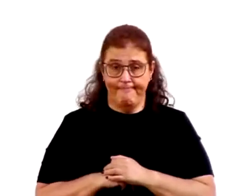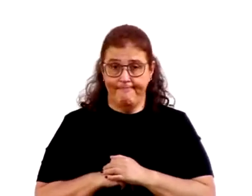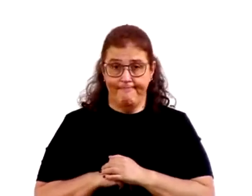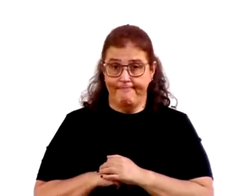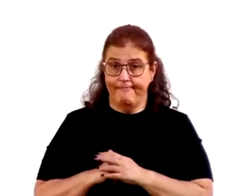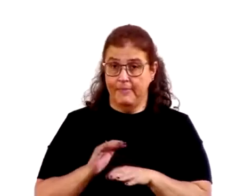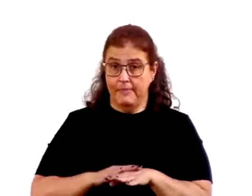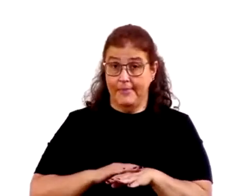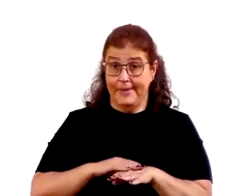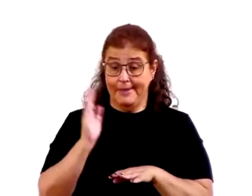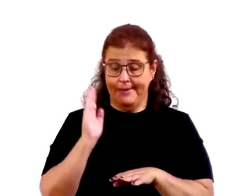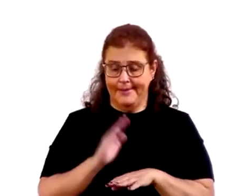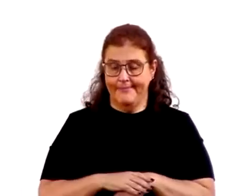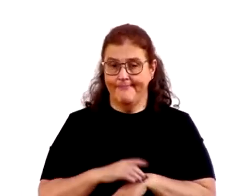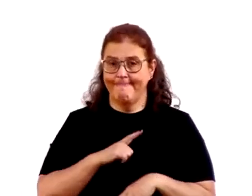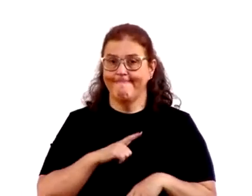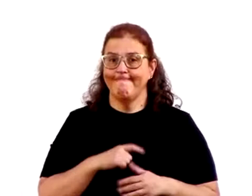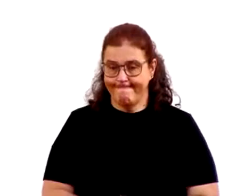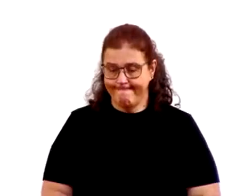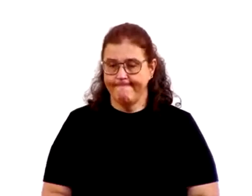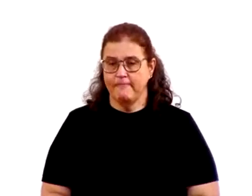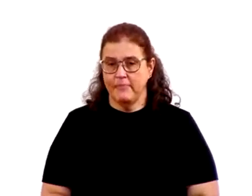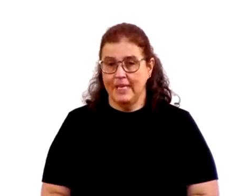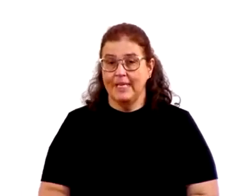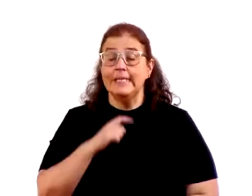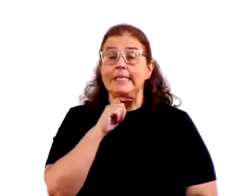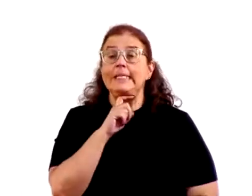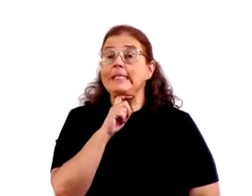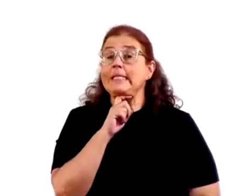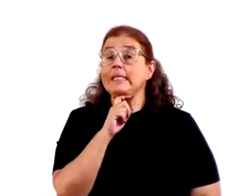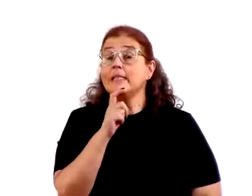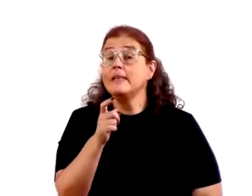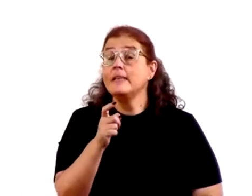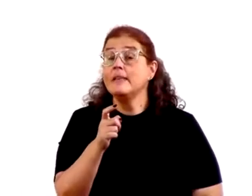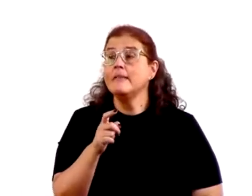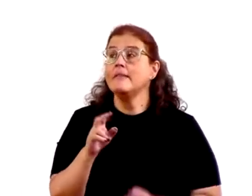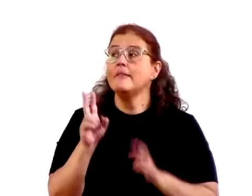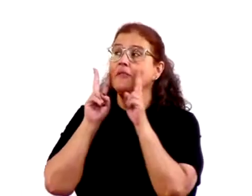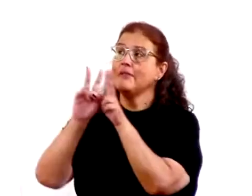mais. A palavra de Deus também diz que ninguém jamais viu a Deus.